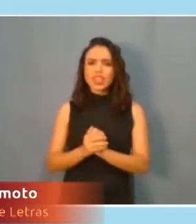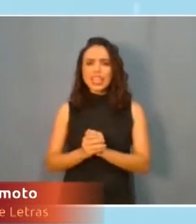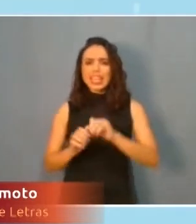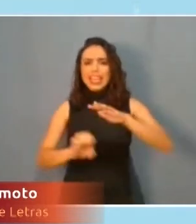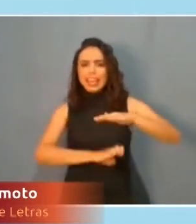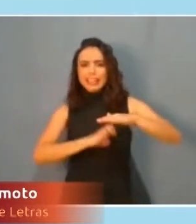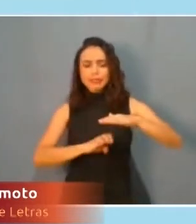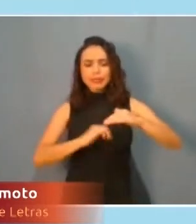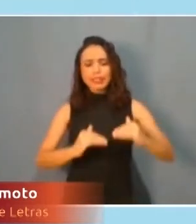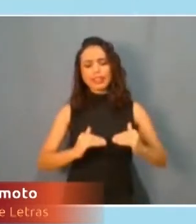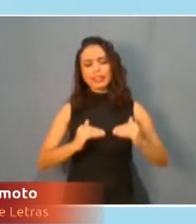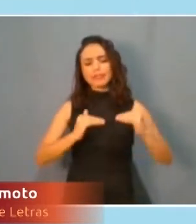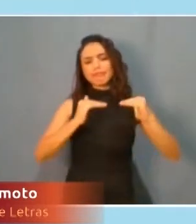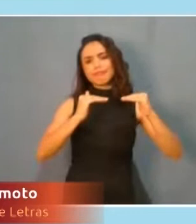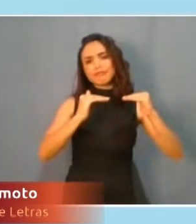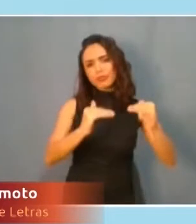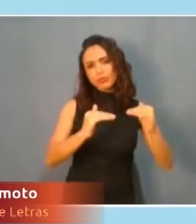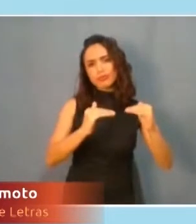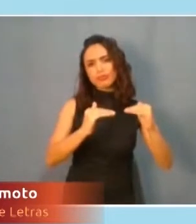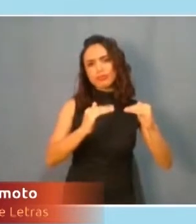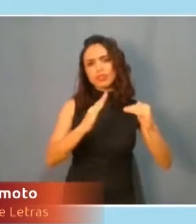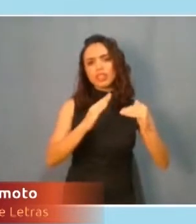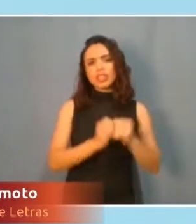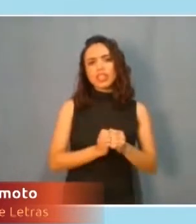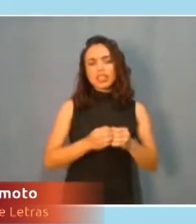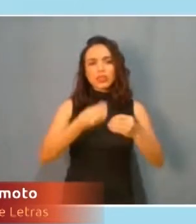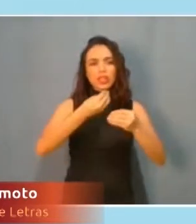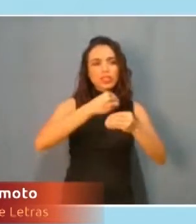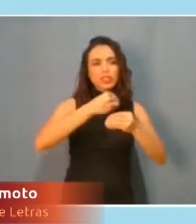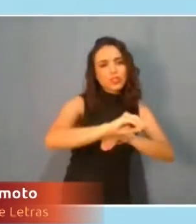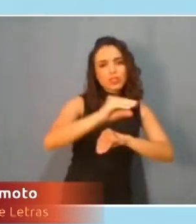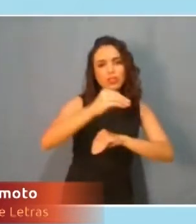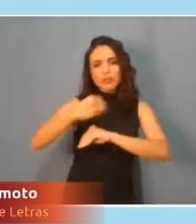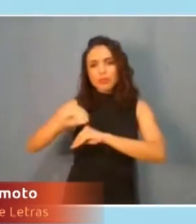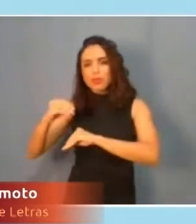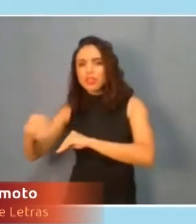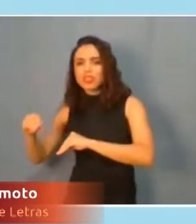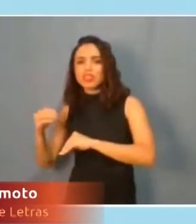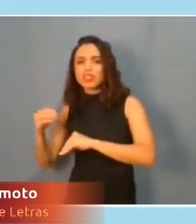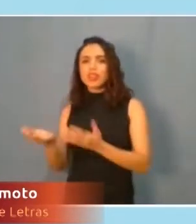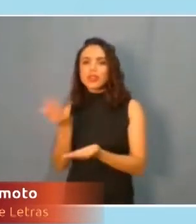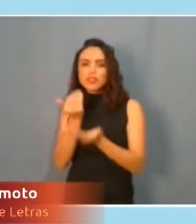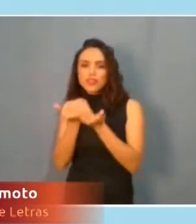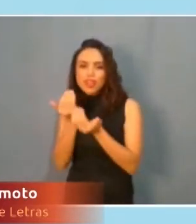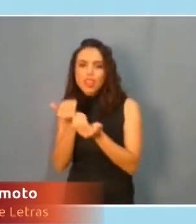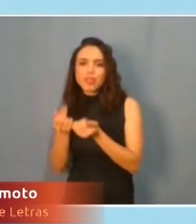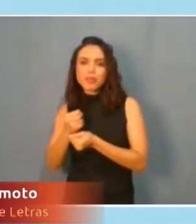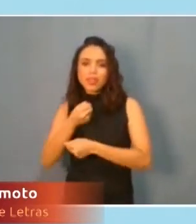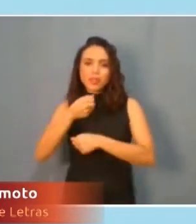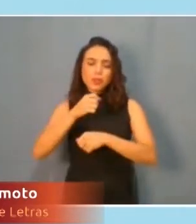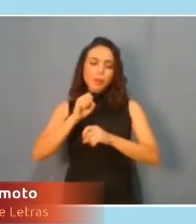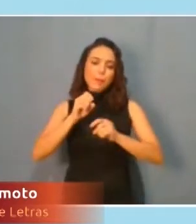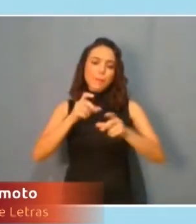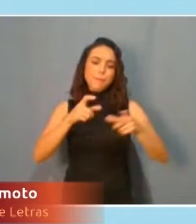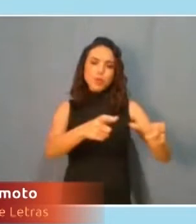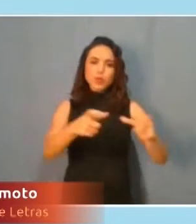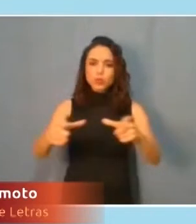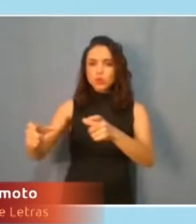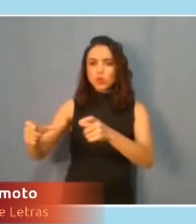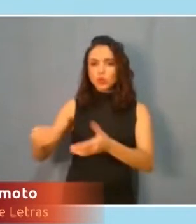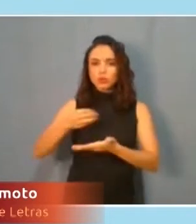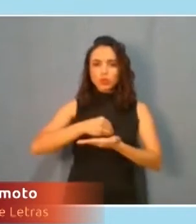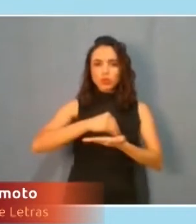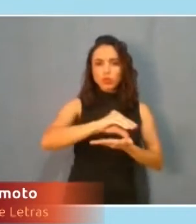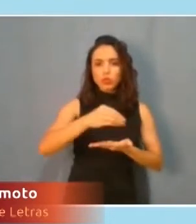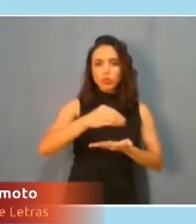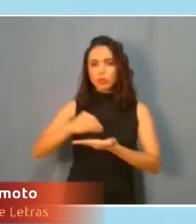da produção como da distribuição de alimentos. Então, isso faz com que, de certa forma, eles contribuam também, né, para que a